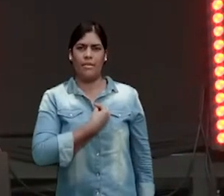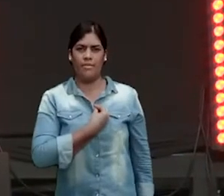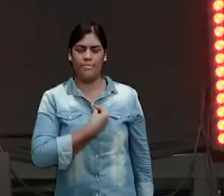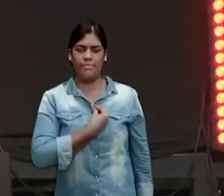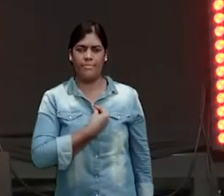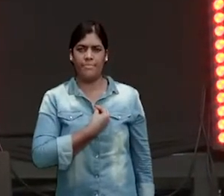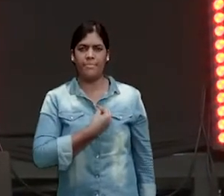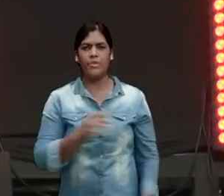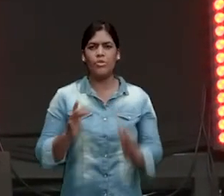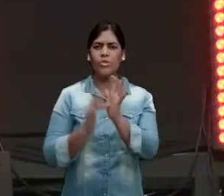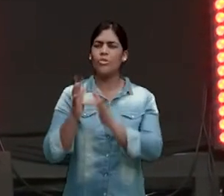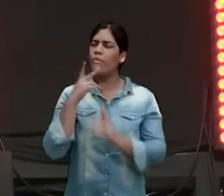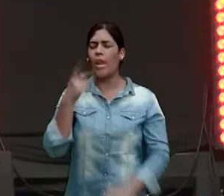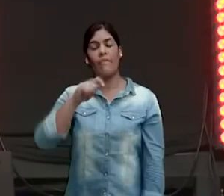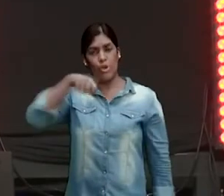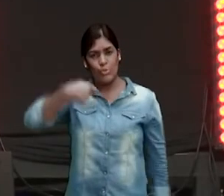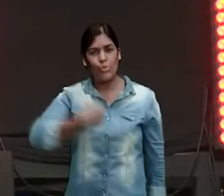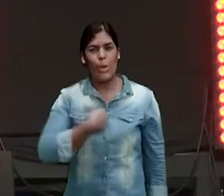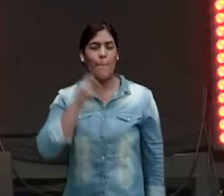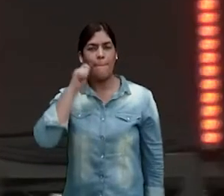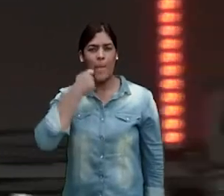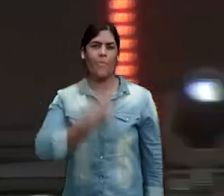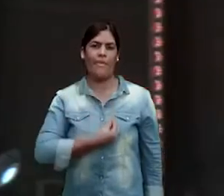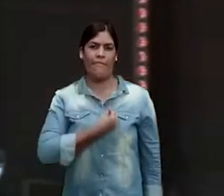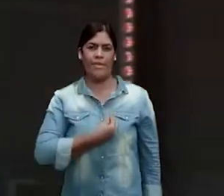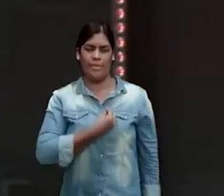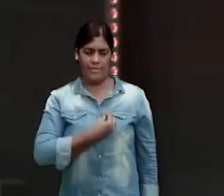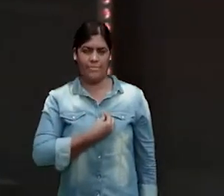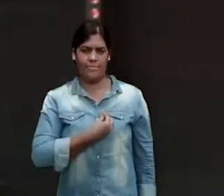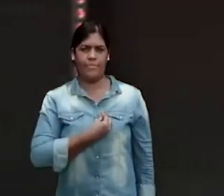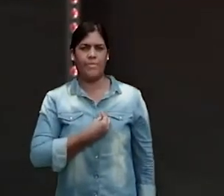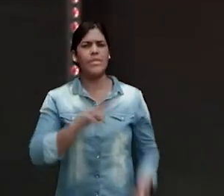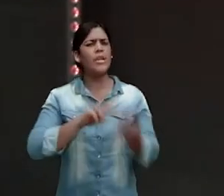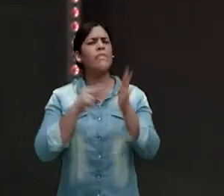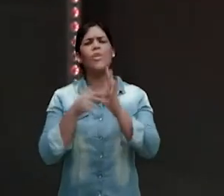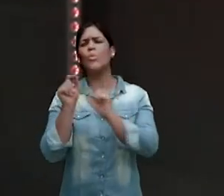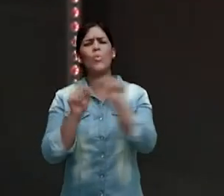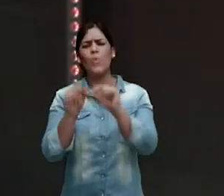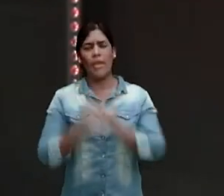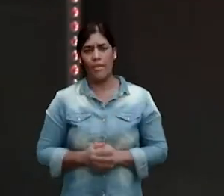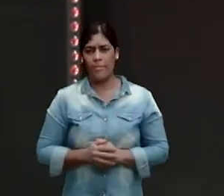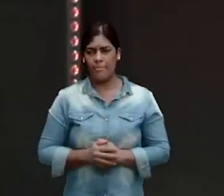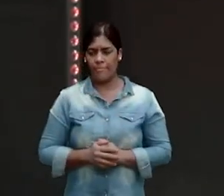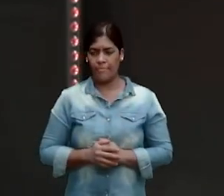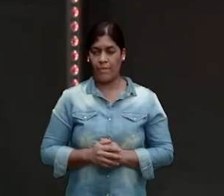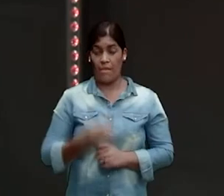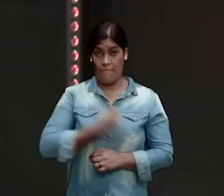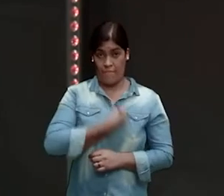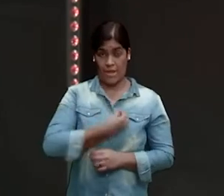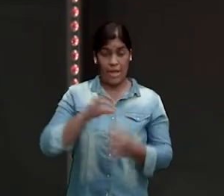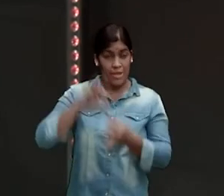ele dizia eu sou o pão da vida sabe que tava dizendo que tava dizendo assim ó para a vida espiritual